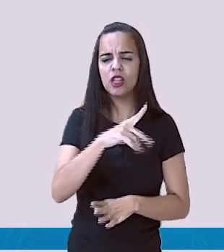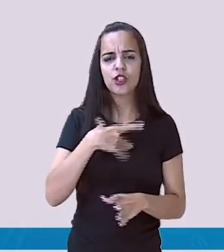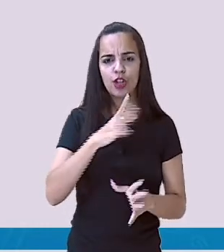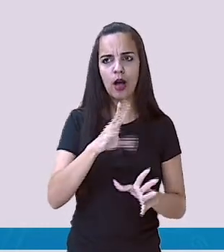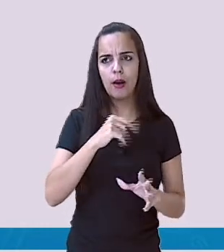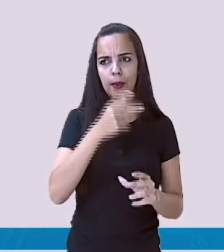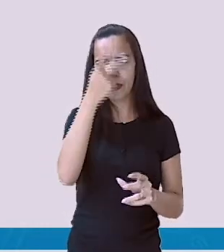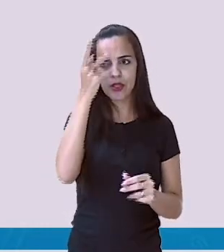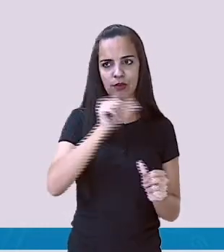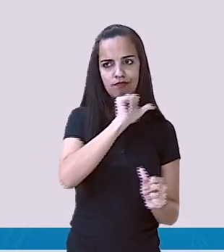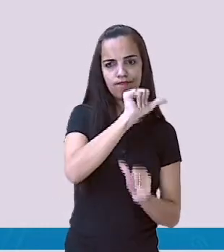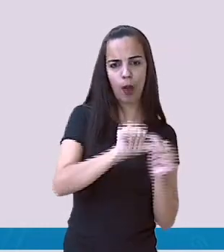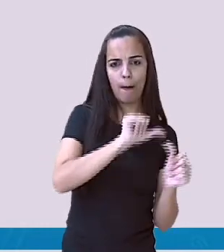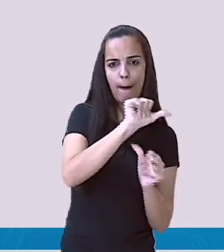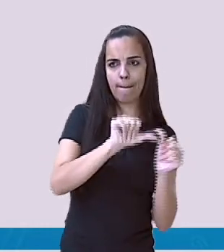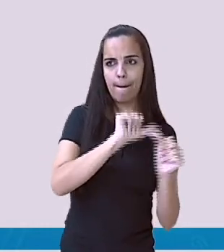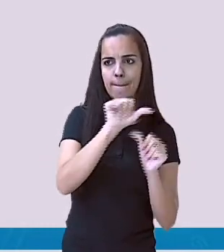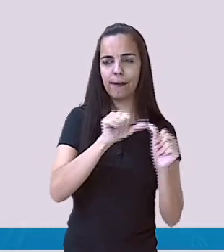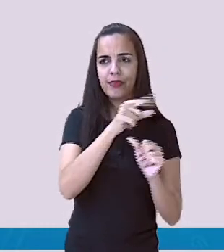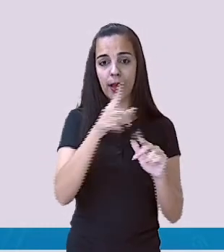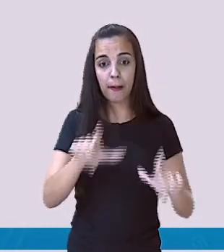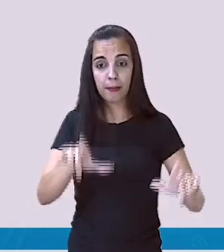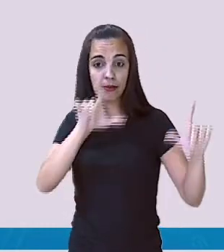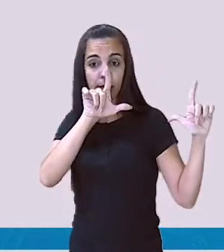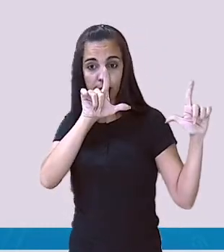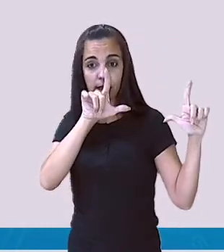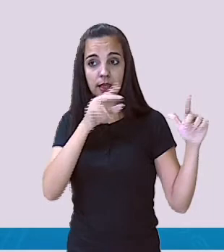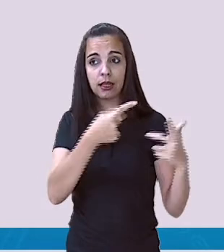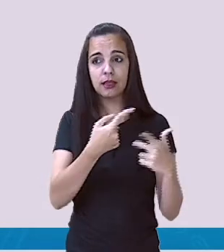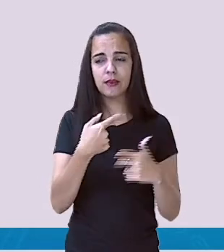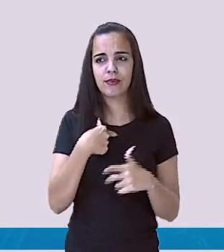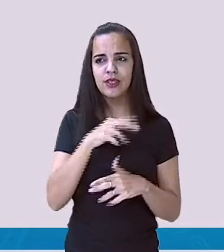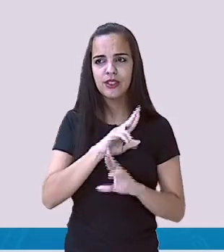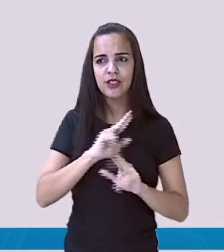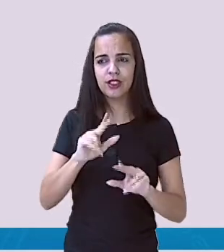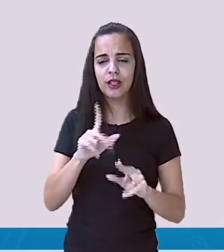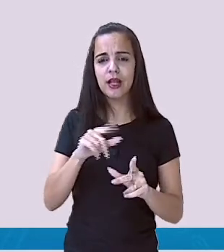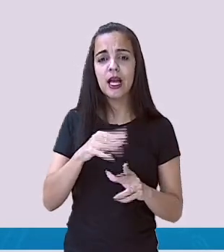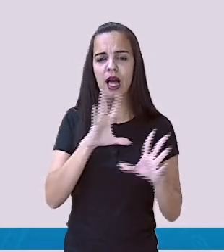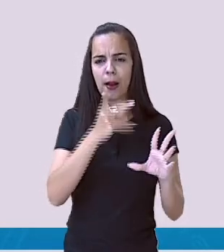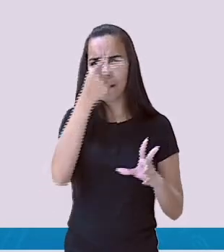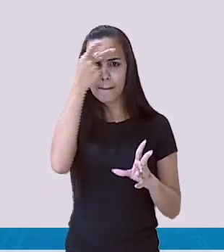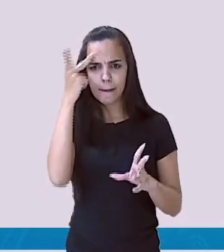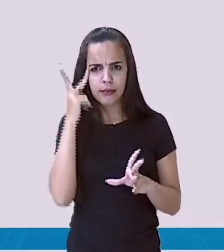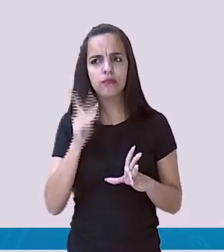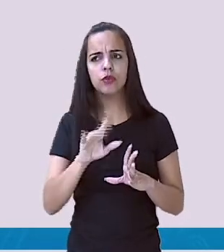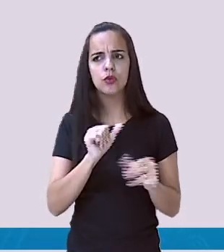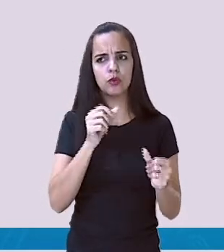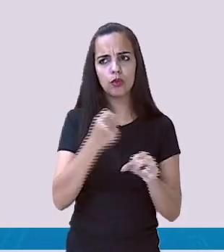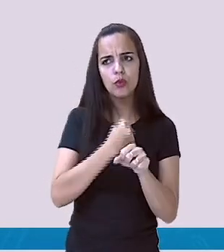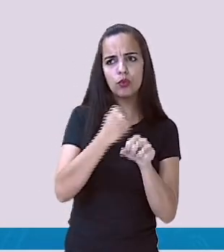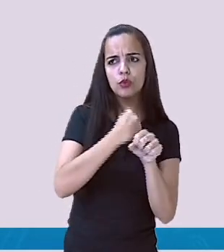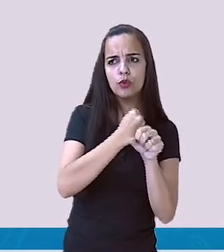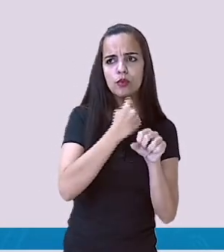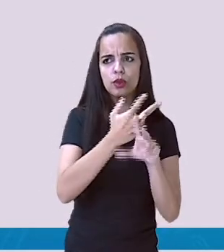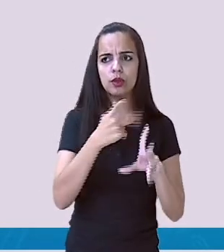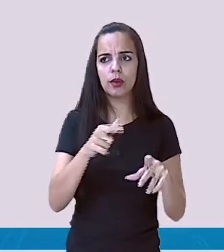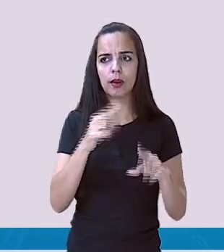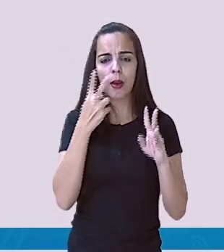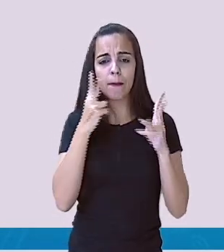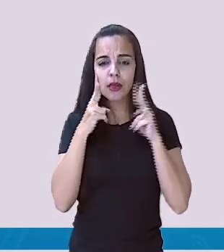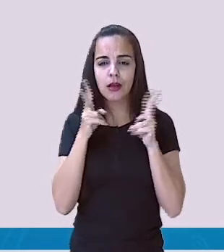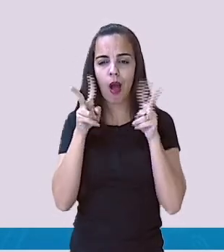né? Essa paisagem daquele local foi modificada e nós hoje temos uma paisagem